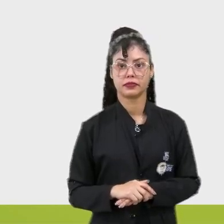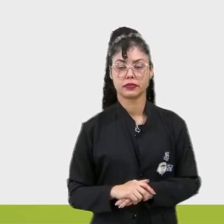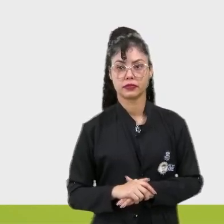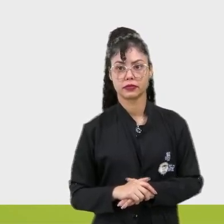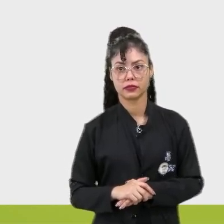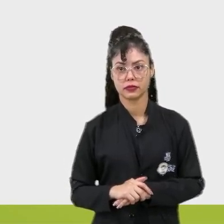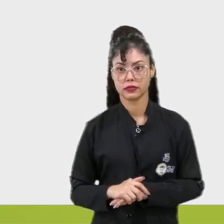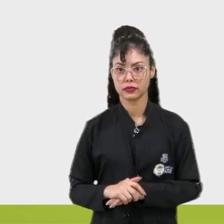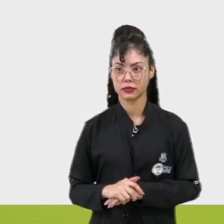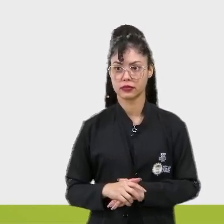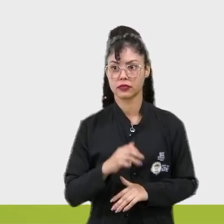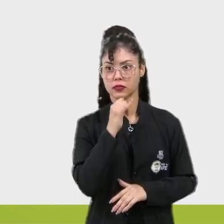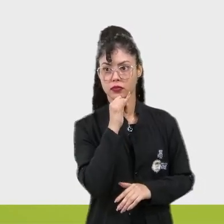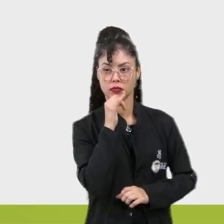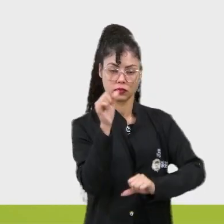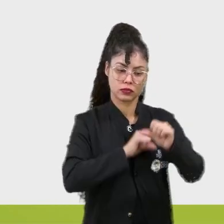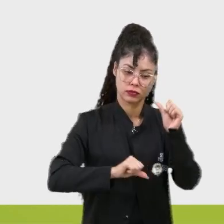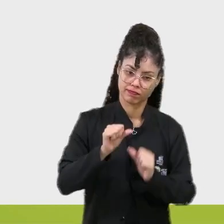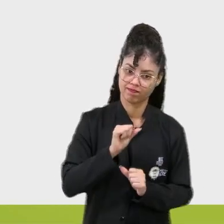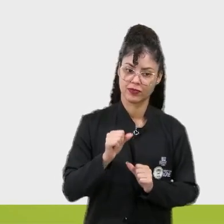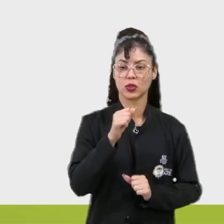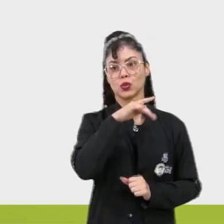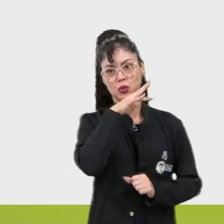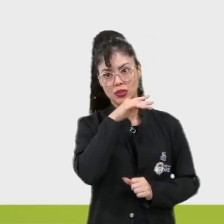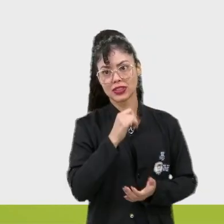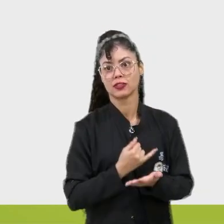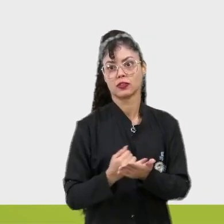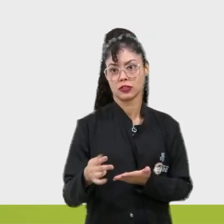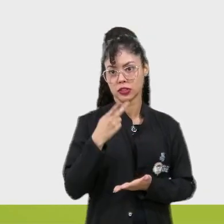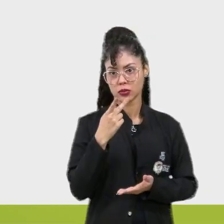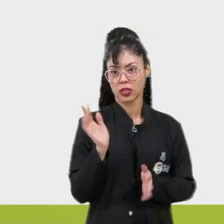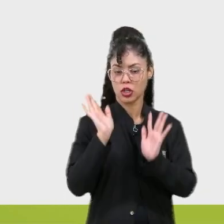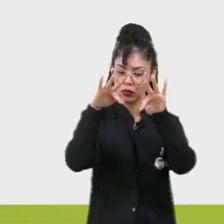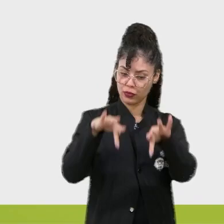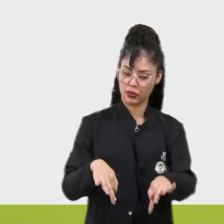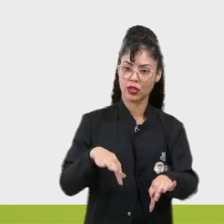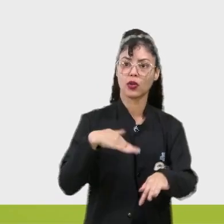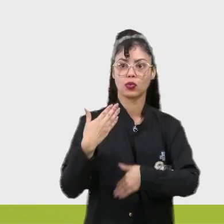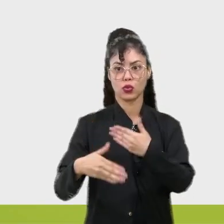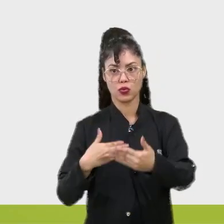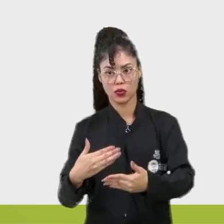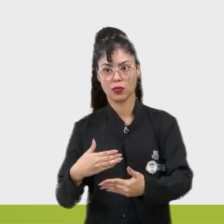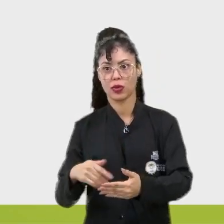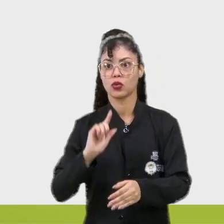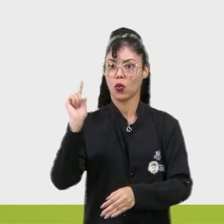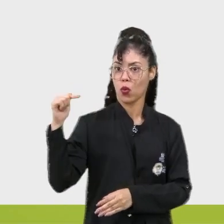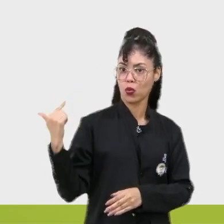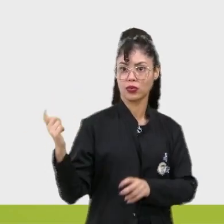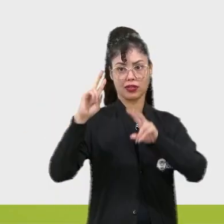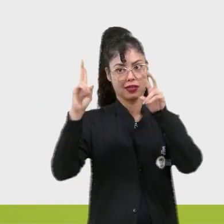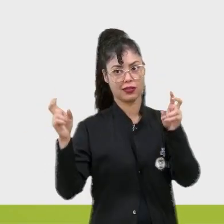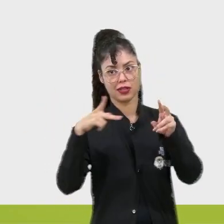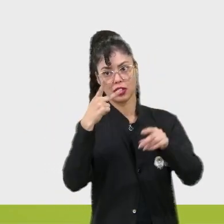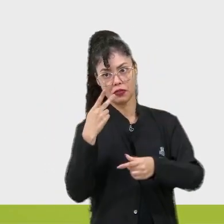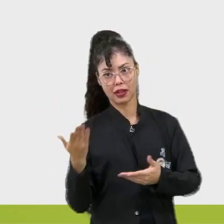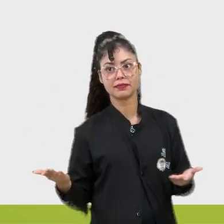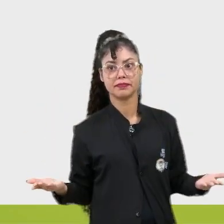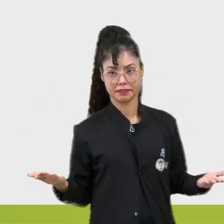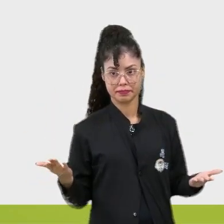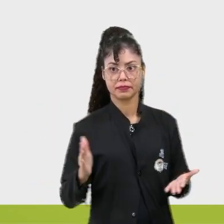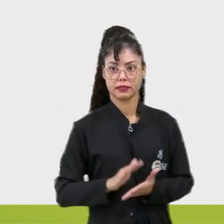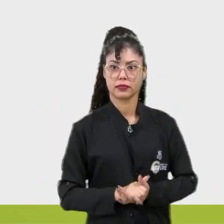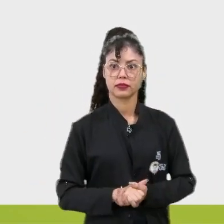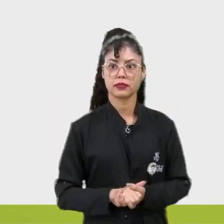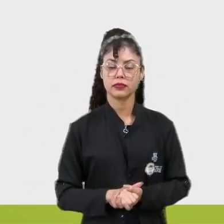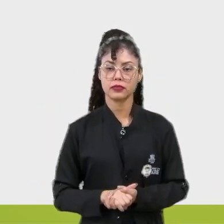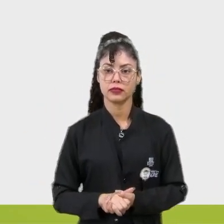Texto que apresenta, por exemplo, uma contradição grave. Na introdução você falou uma coisa, mas quando chegou lá, na conclusão você falou